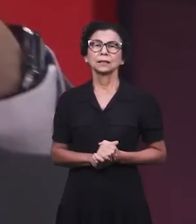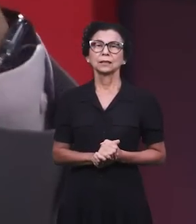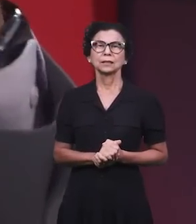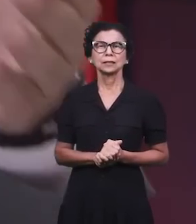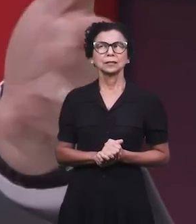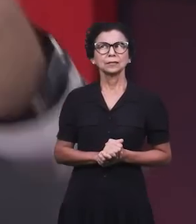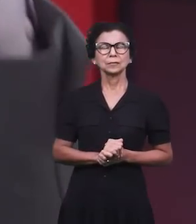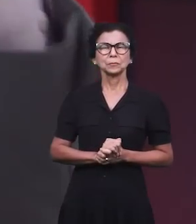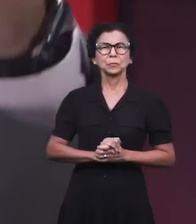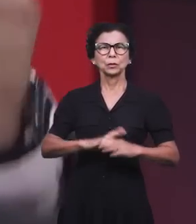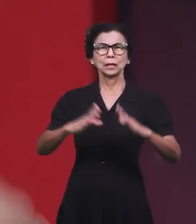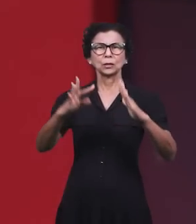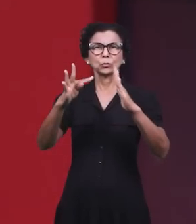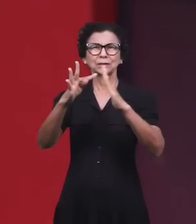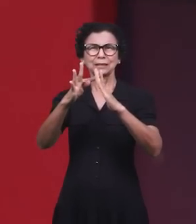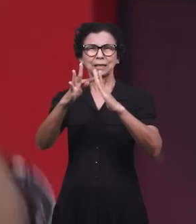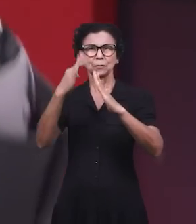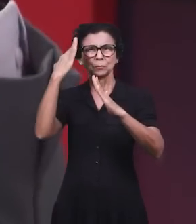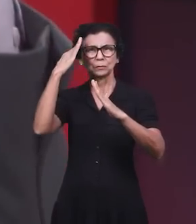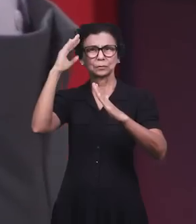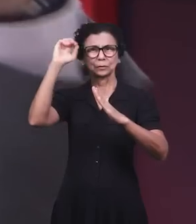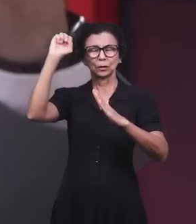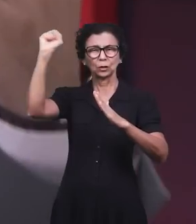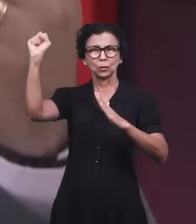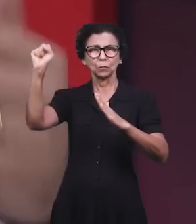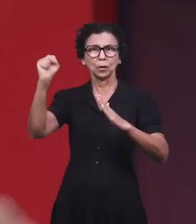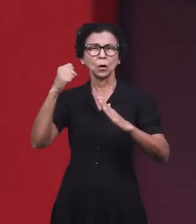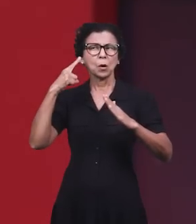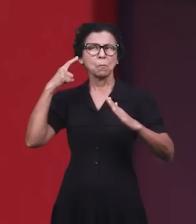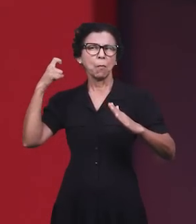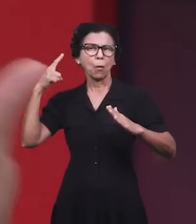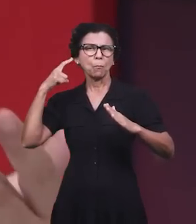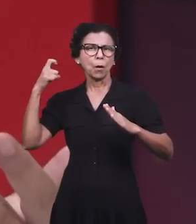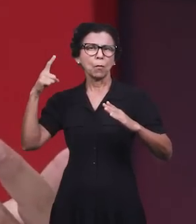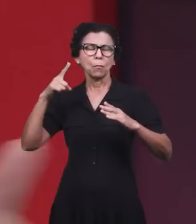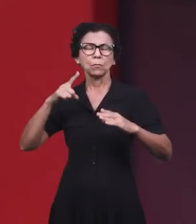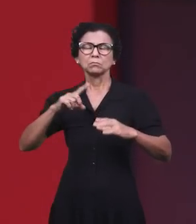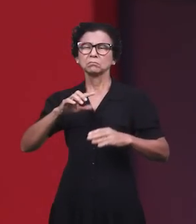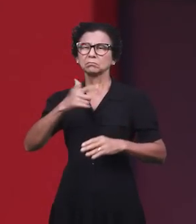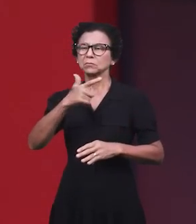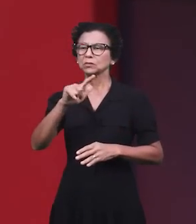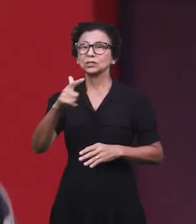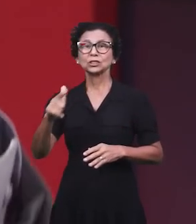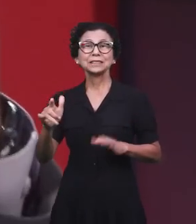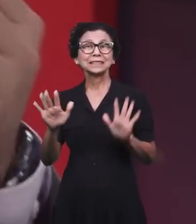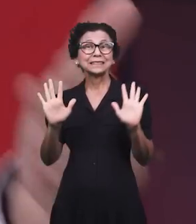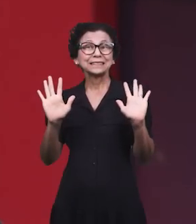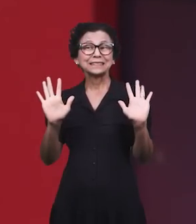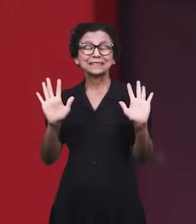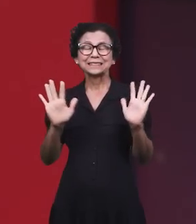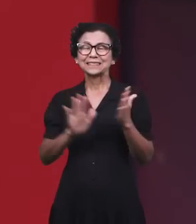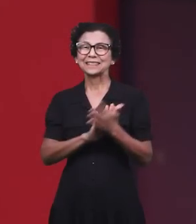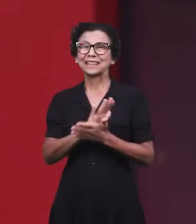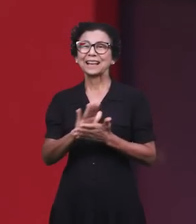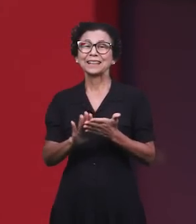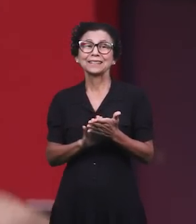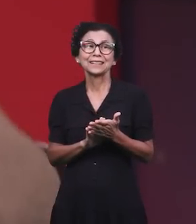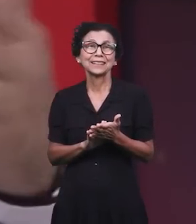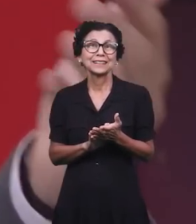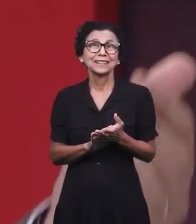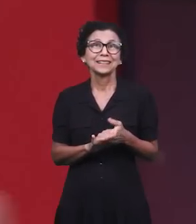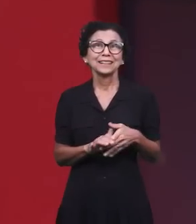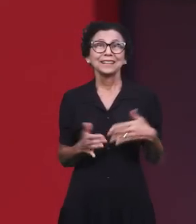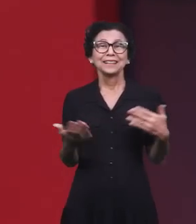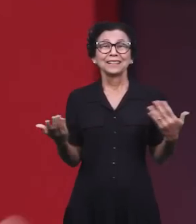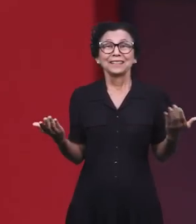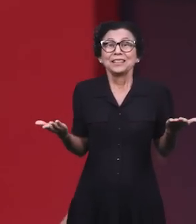ouvido batida do martelo. Batido do martelo. Exatamente. Você não ouvia o batido do martelo no templo de Salomão. Então isso, para a engenharia hoje, né? Encaixa,